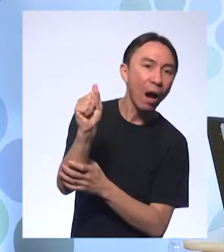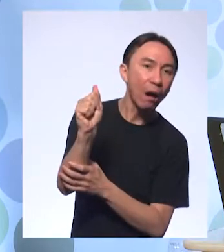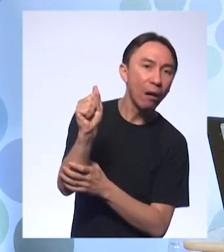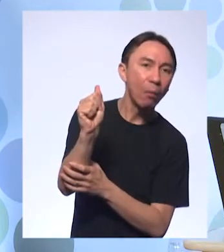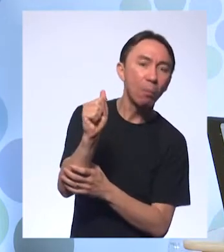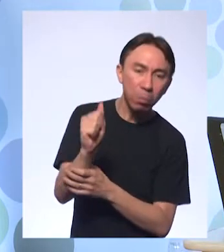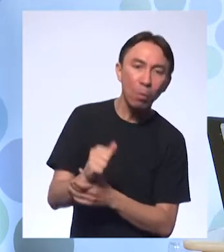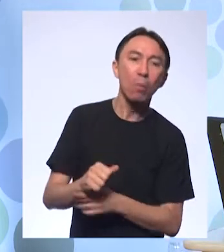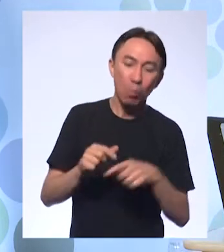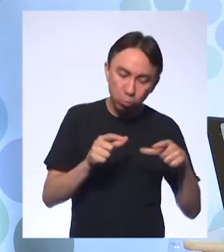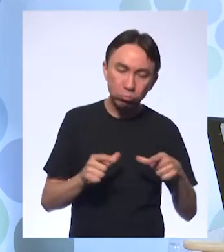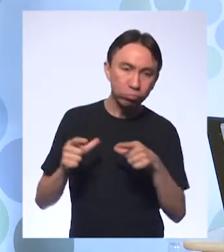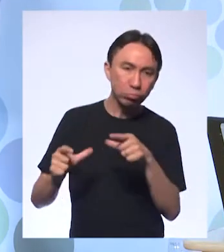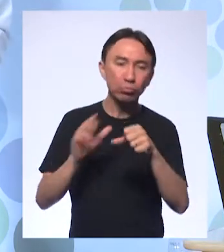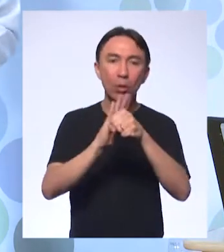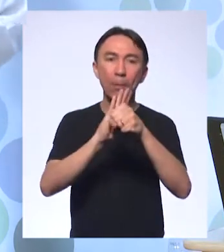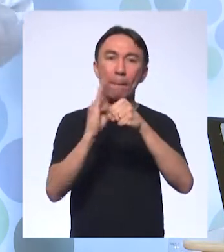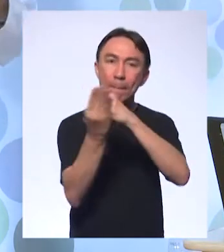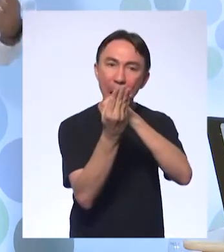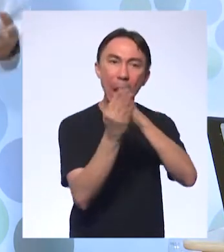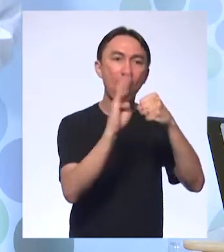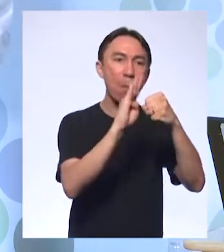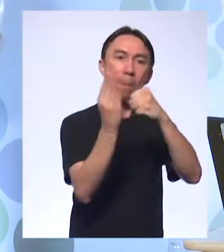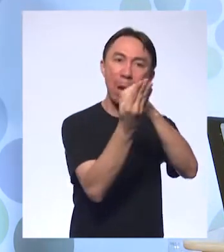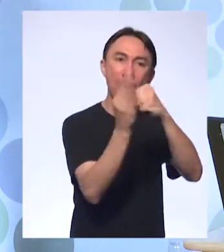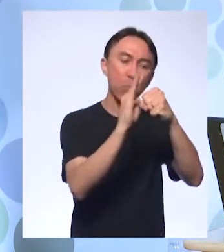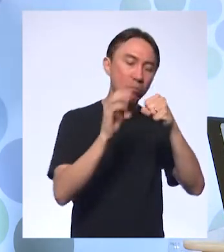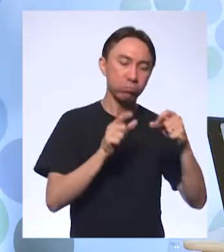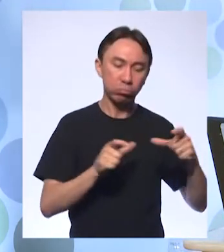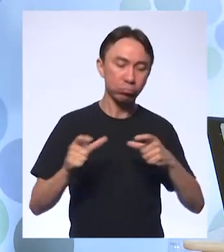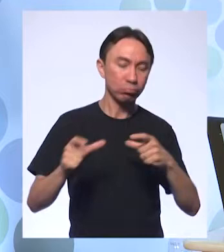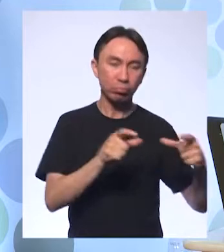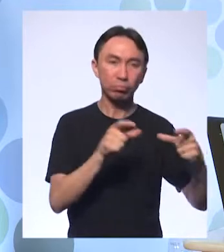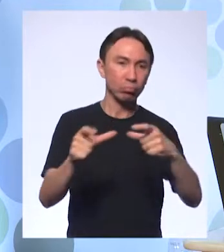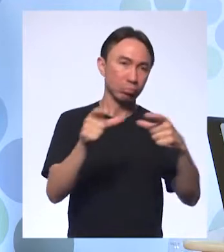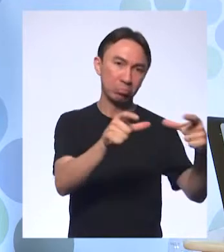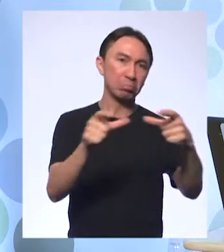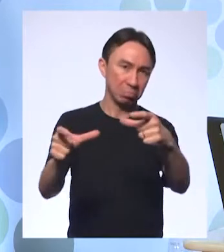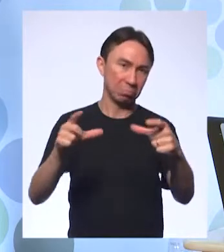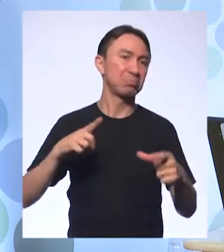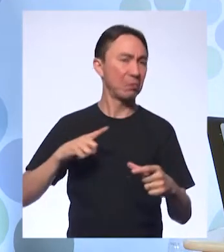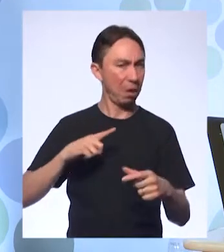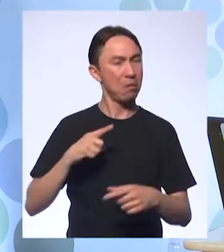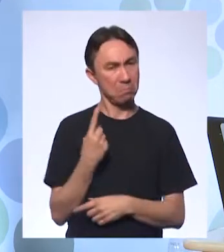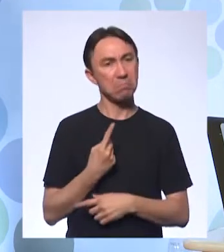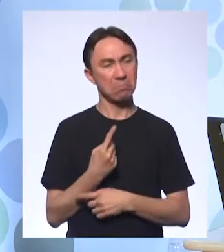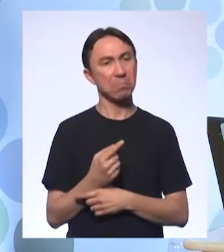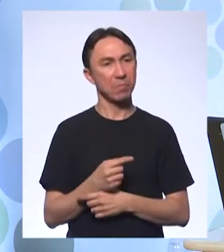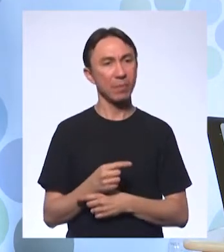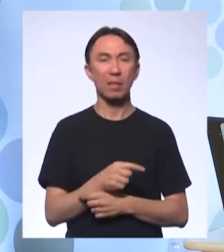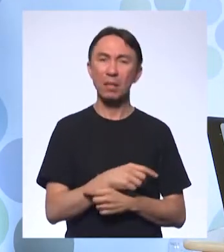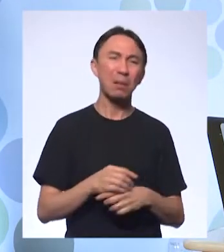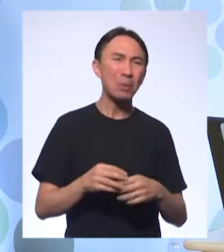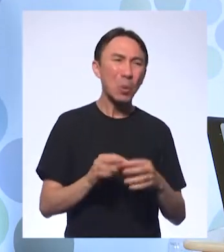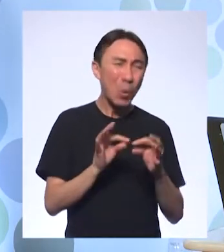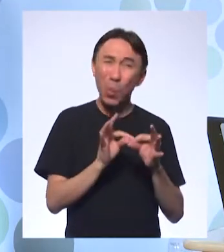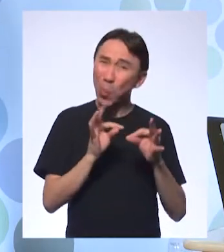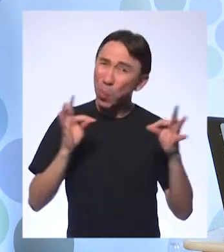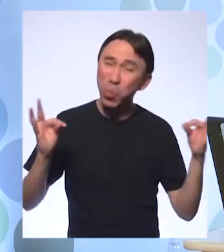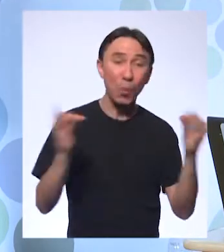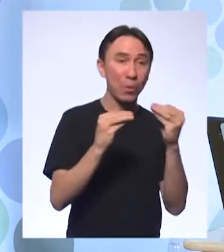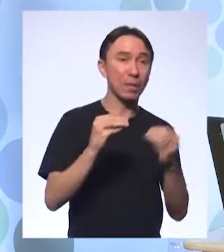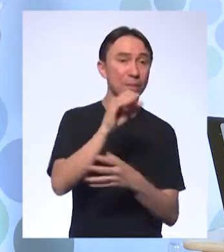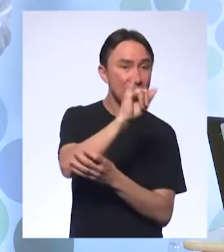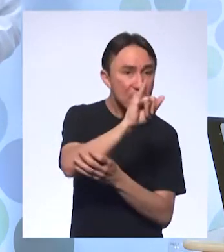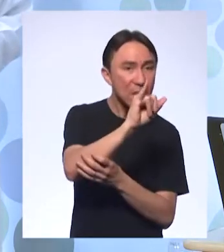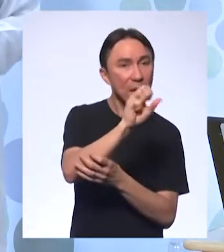tiver, tem no bairro vizinho. Tá? Que eles fazem testes lá de graça. Praticamente todas as ISTs que é possível testar, eles fazem